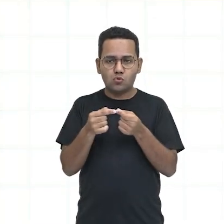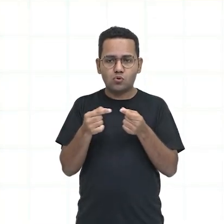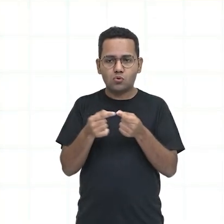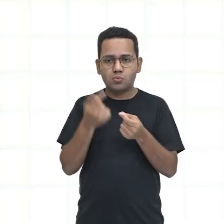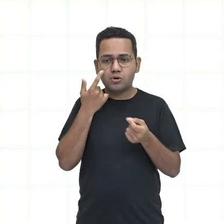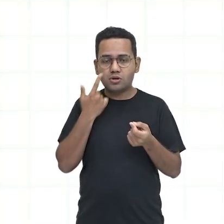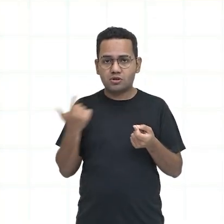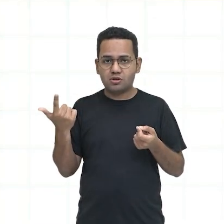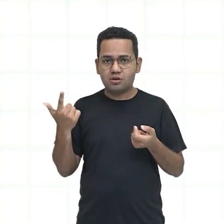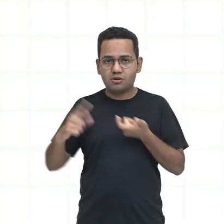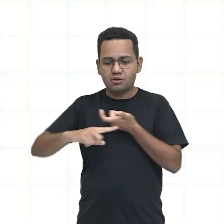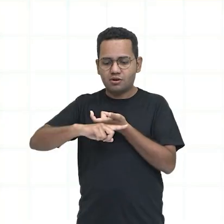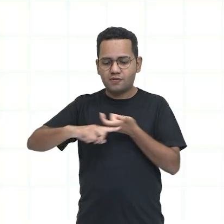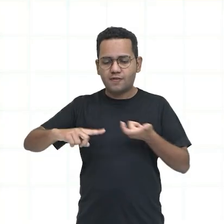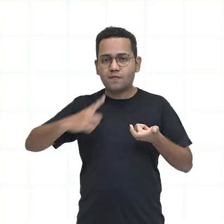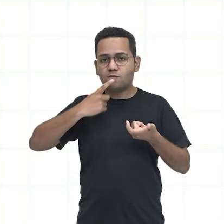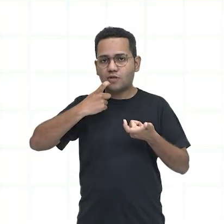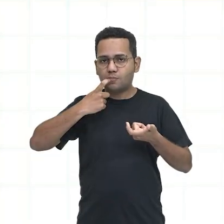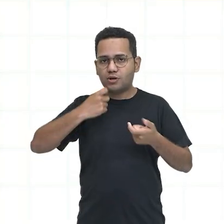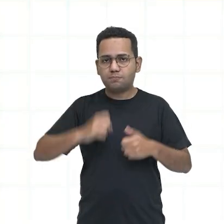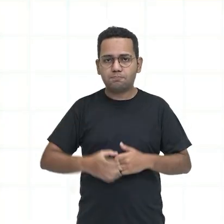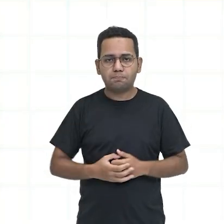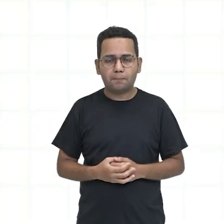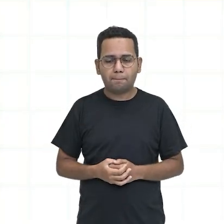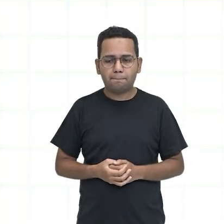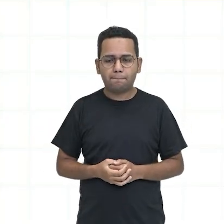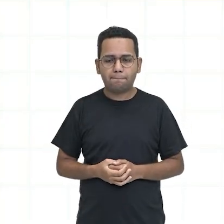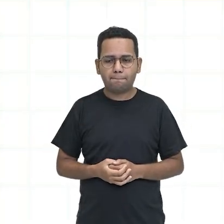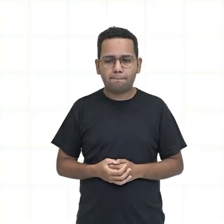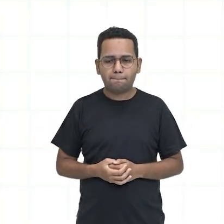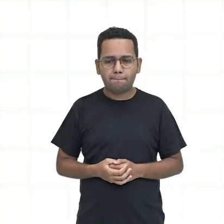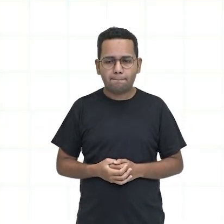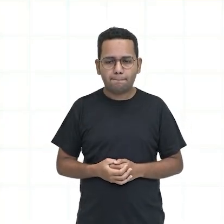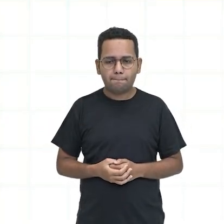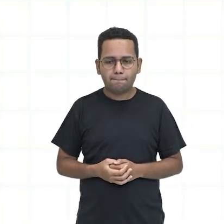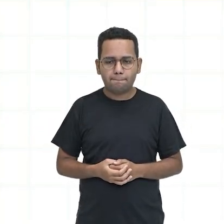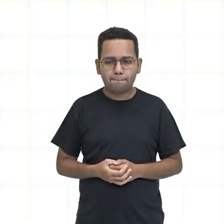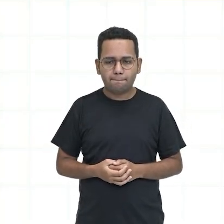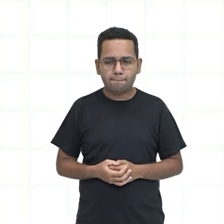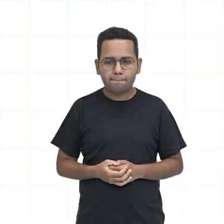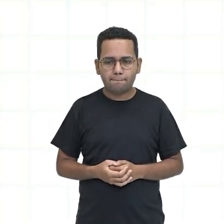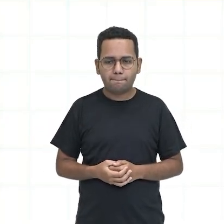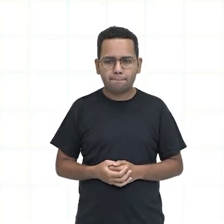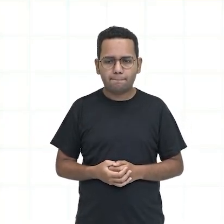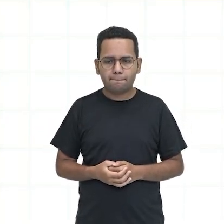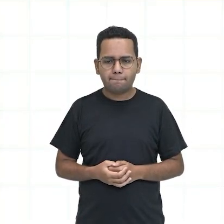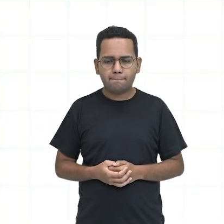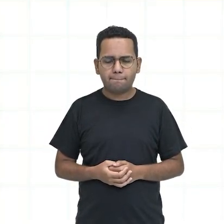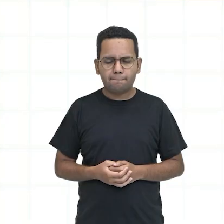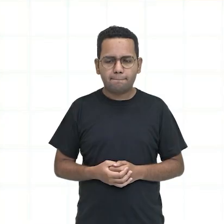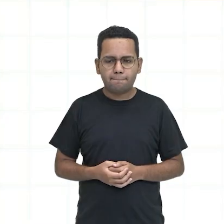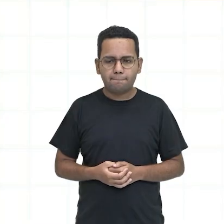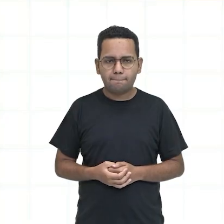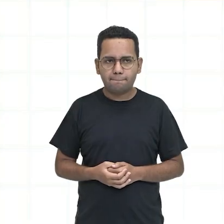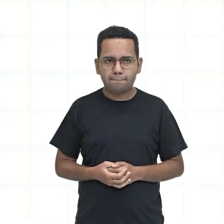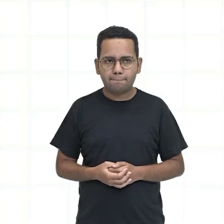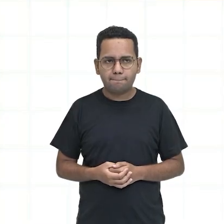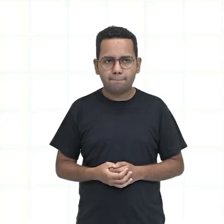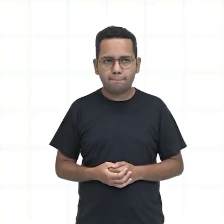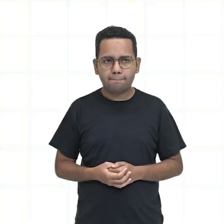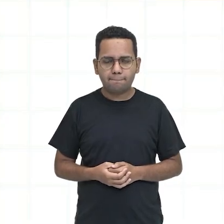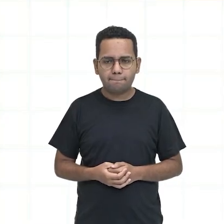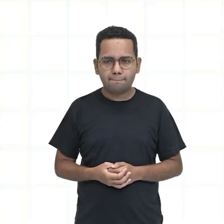subordinadas condicionais, tá certo? Então ele vai indicar uma condição. Lembra que nós